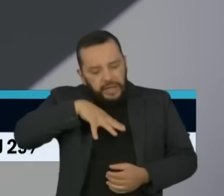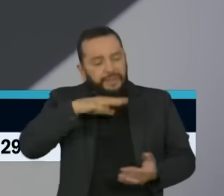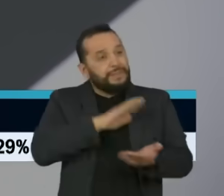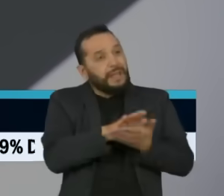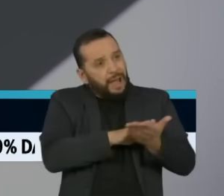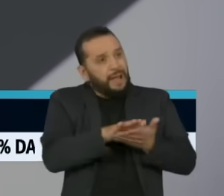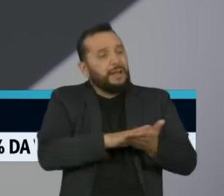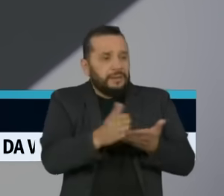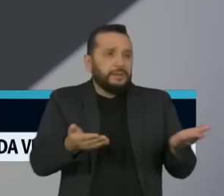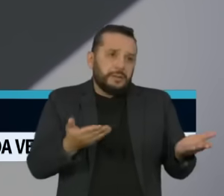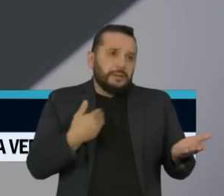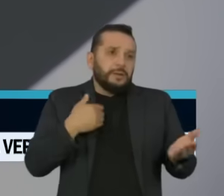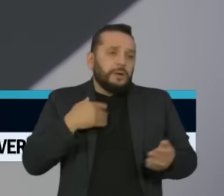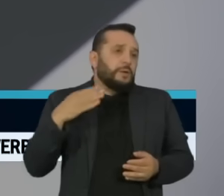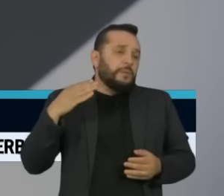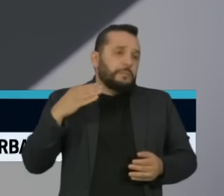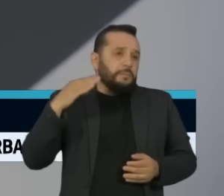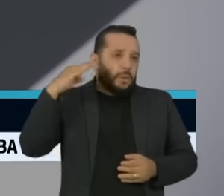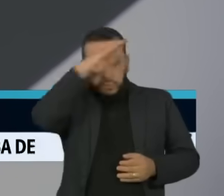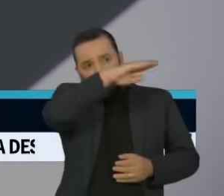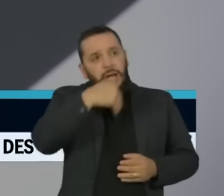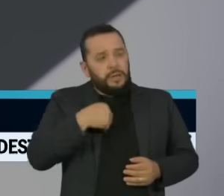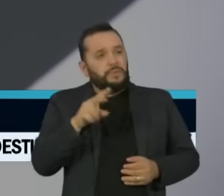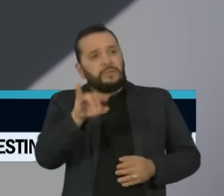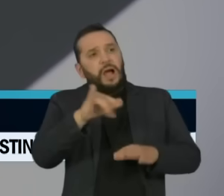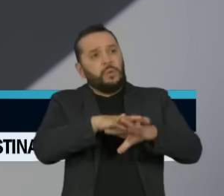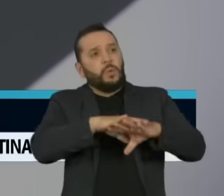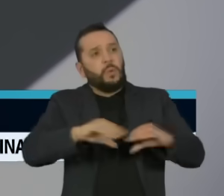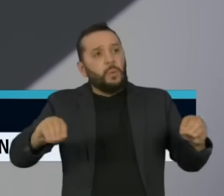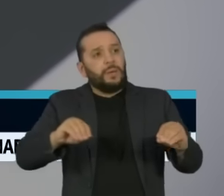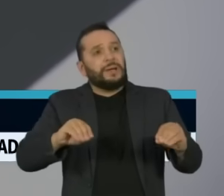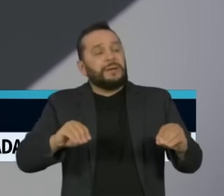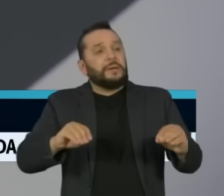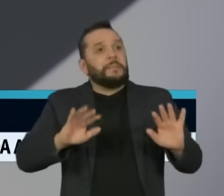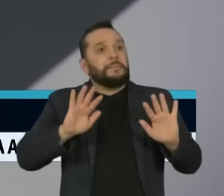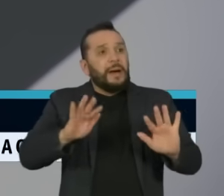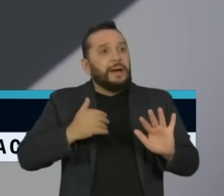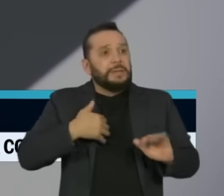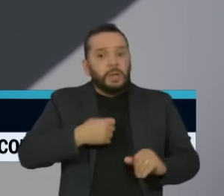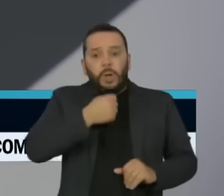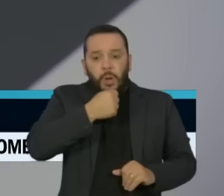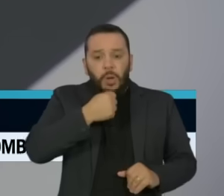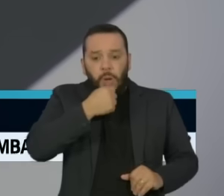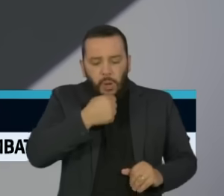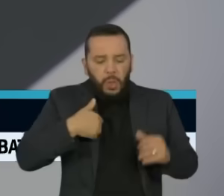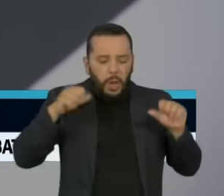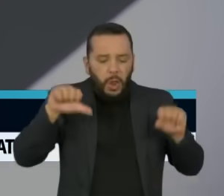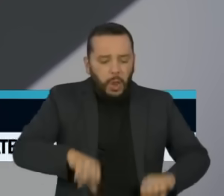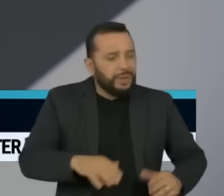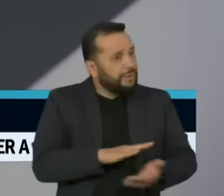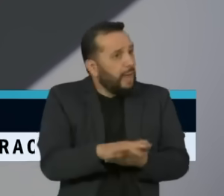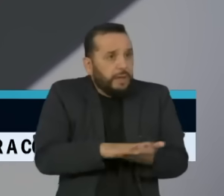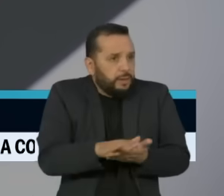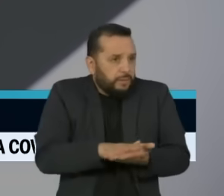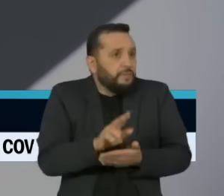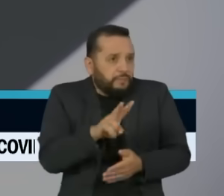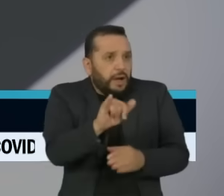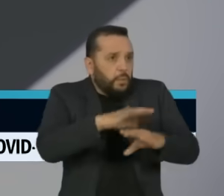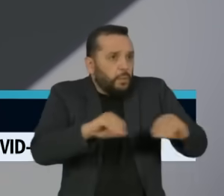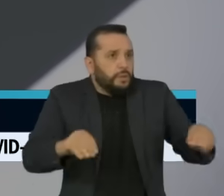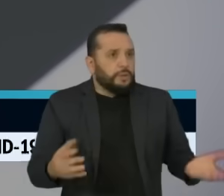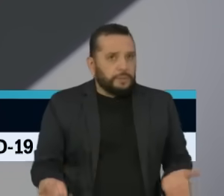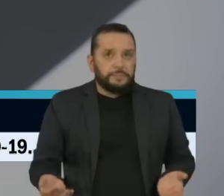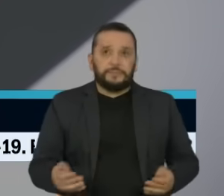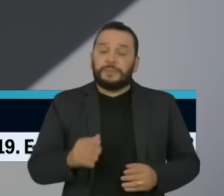dessa situação sem grandes complicações. Então, eu acho importante... Se esse projeto, resumindo, da abertura das